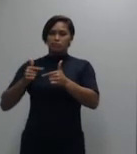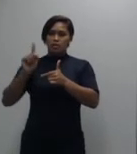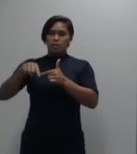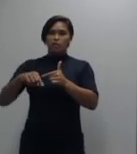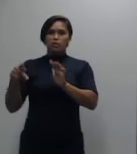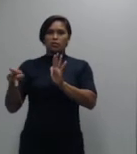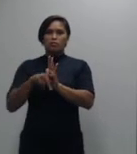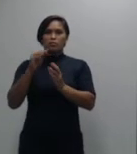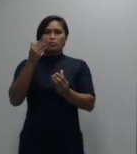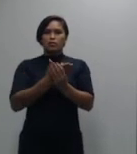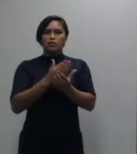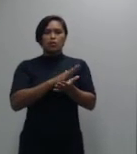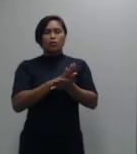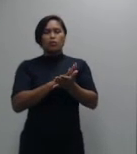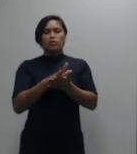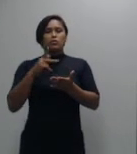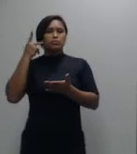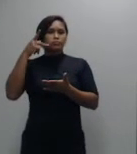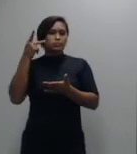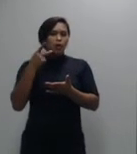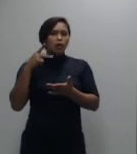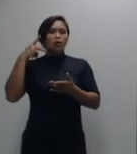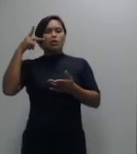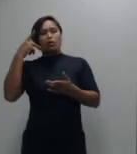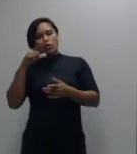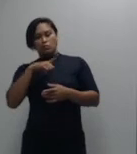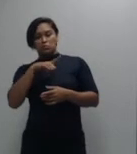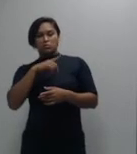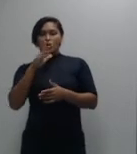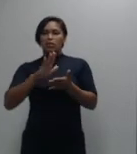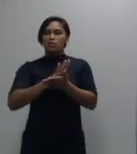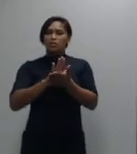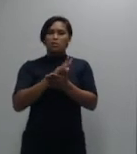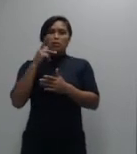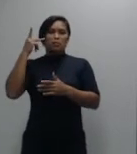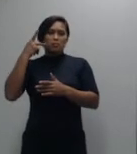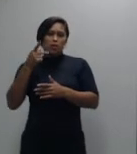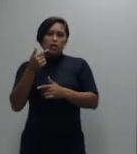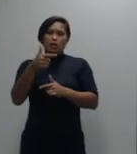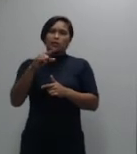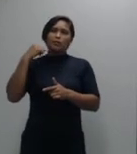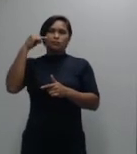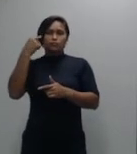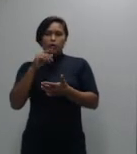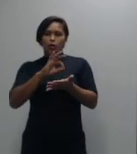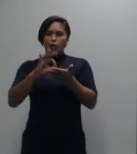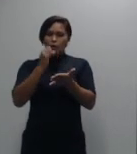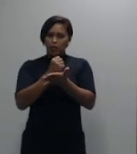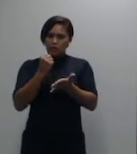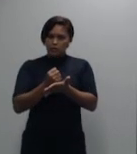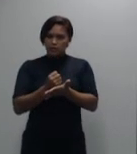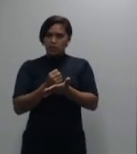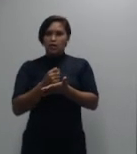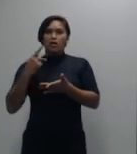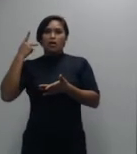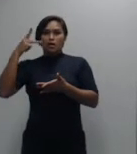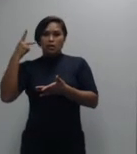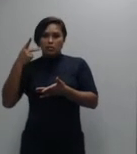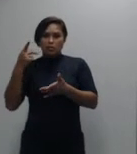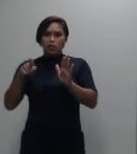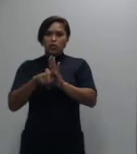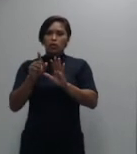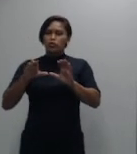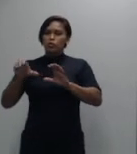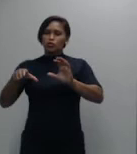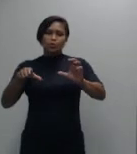ou não tinha Procuradores Os Procuradores que estavam lá não eram Procuradores e advogados contratados é no Procuradores autárquicos